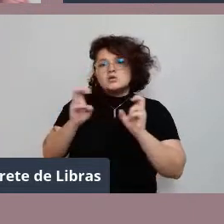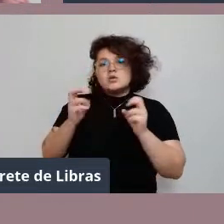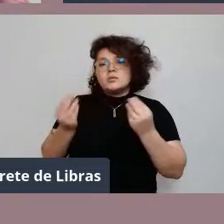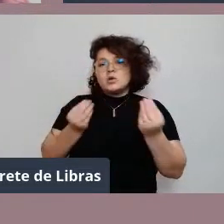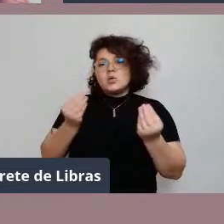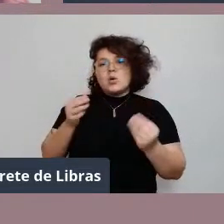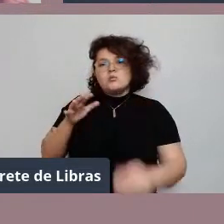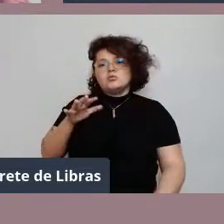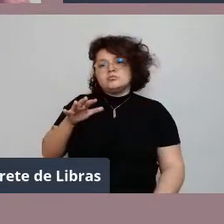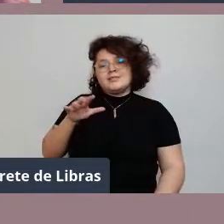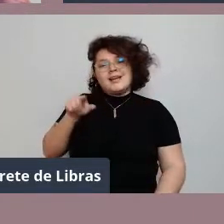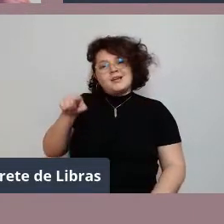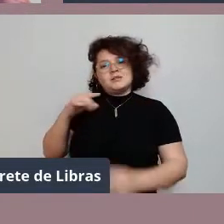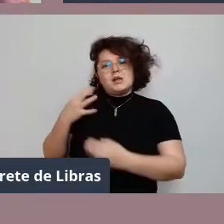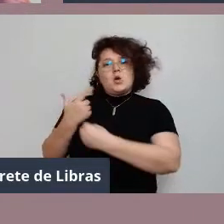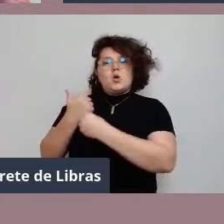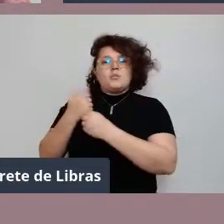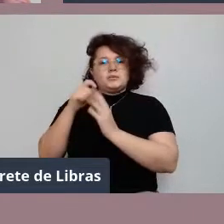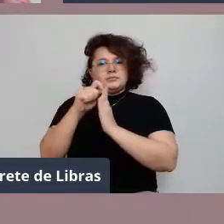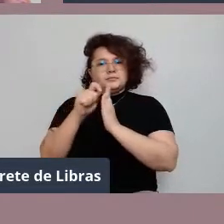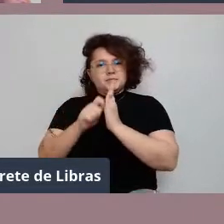obra?